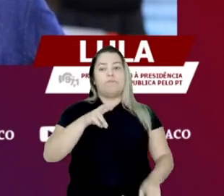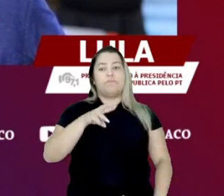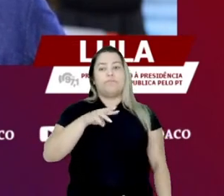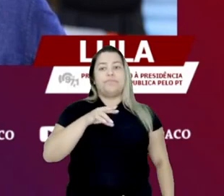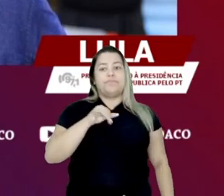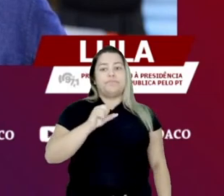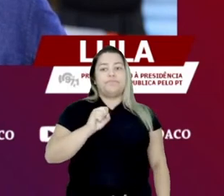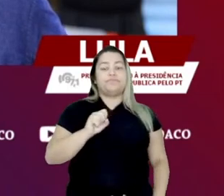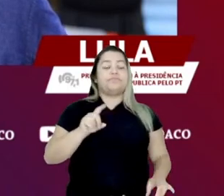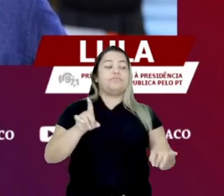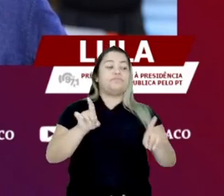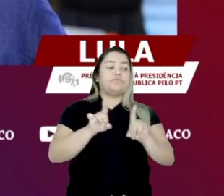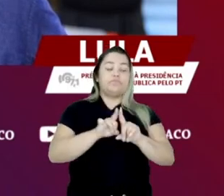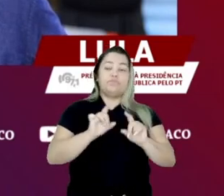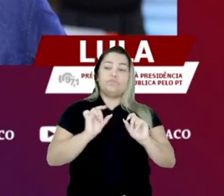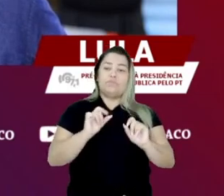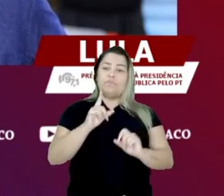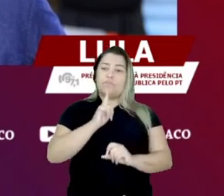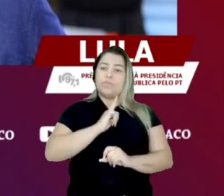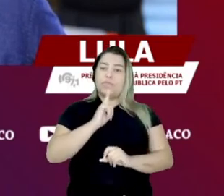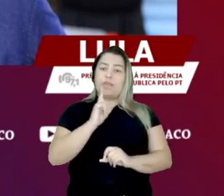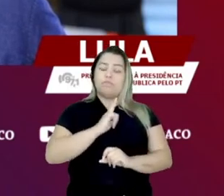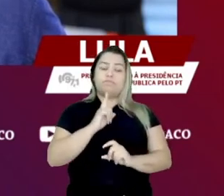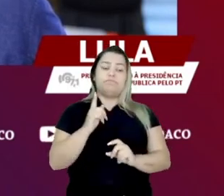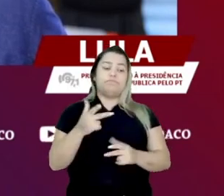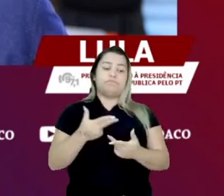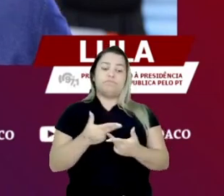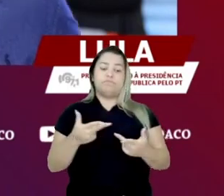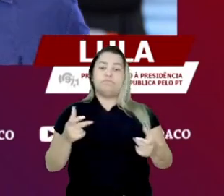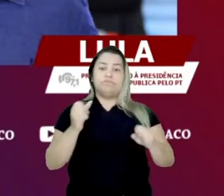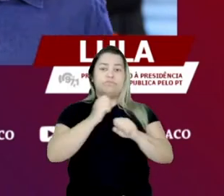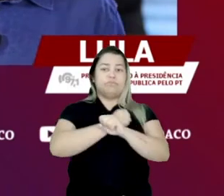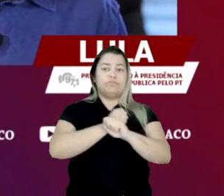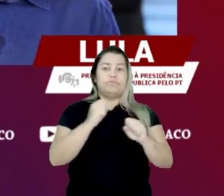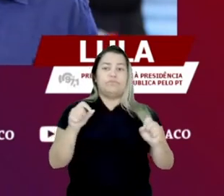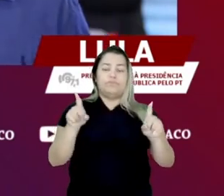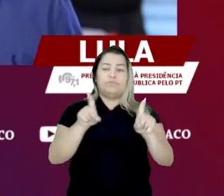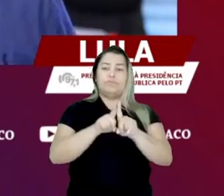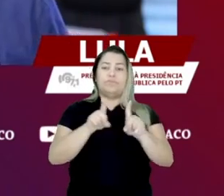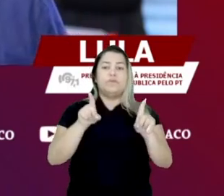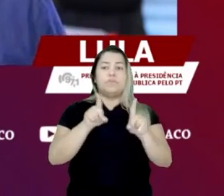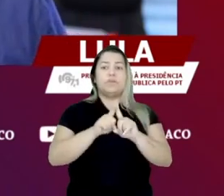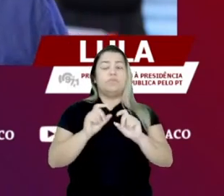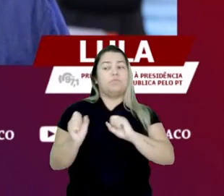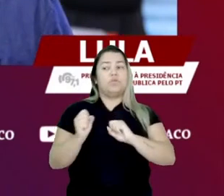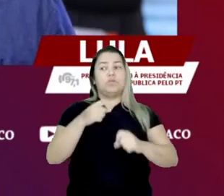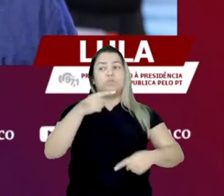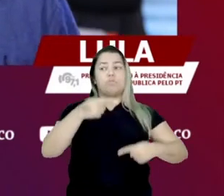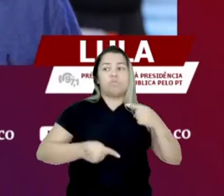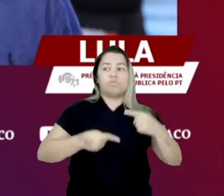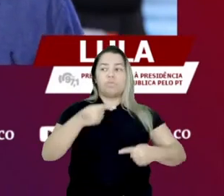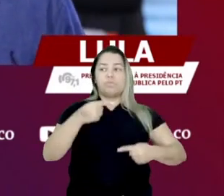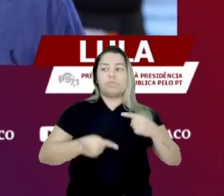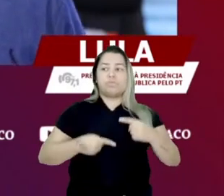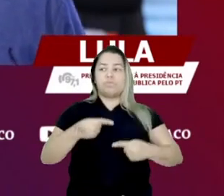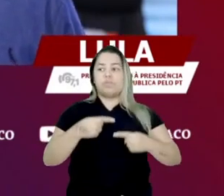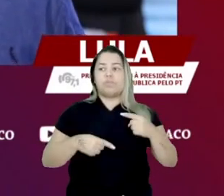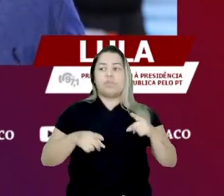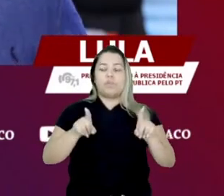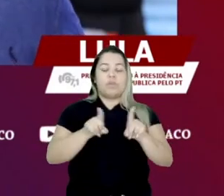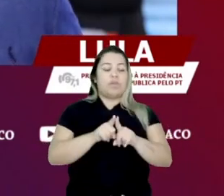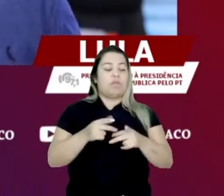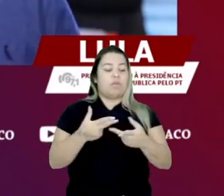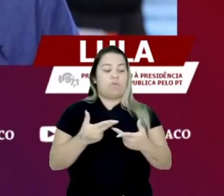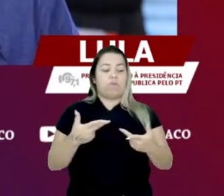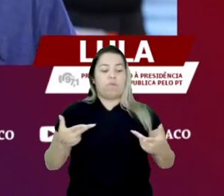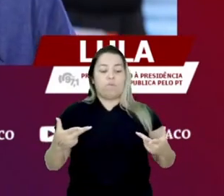de censura prévia, como é que o senhor vê isso? Olha, o Gustavo... Jefferson. Ô